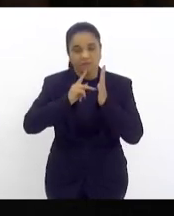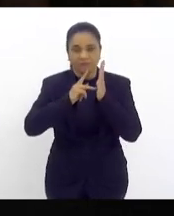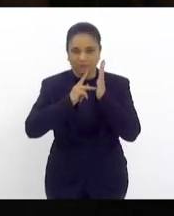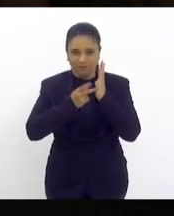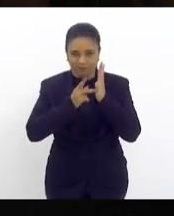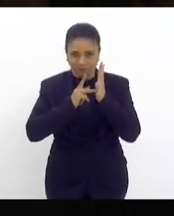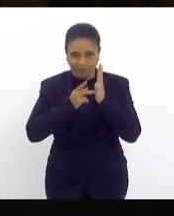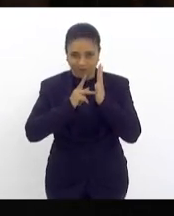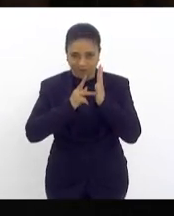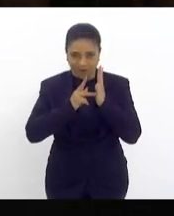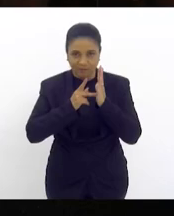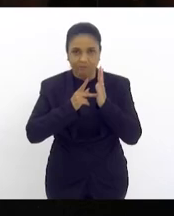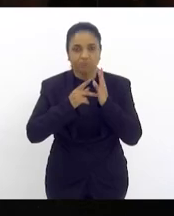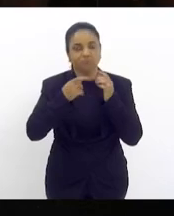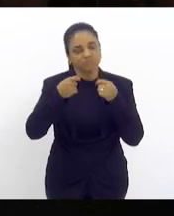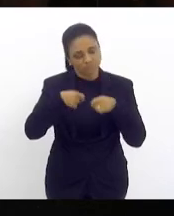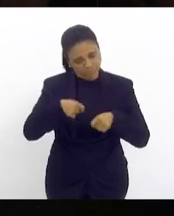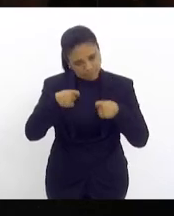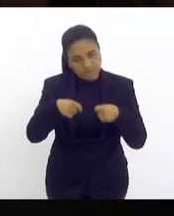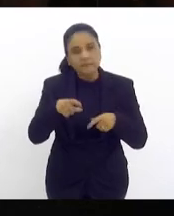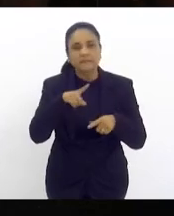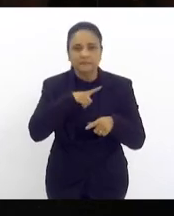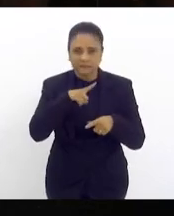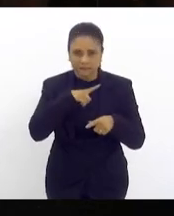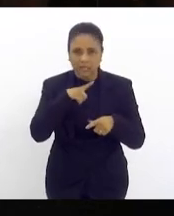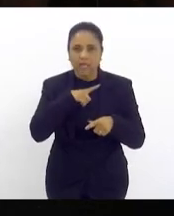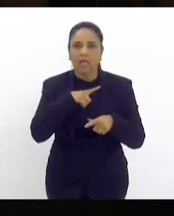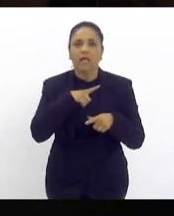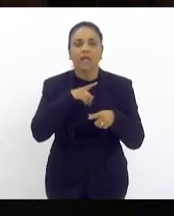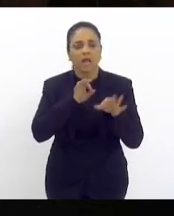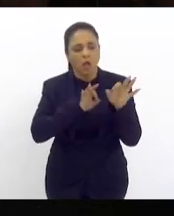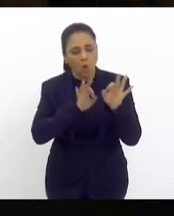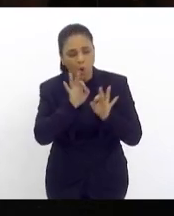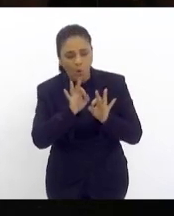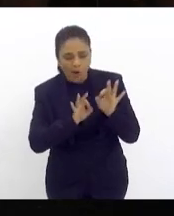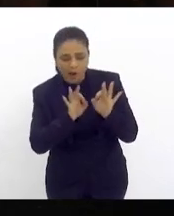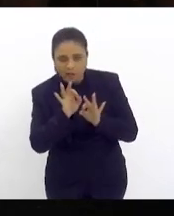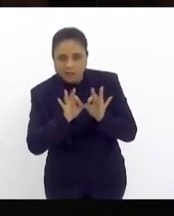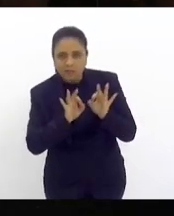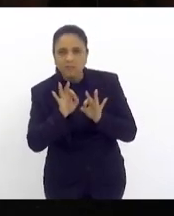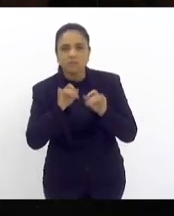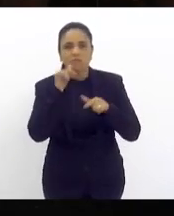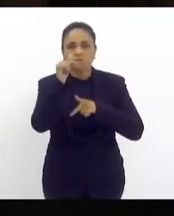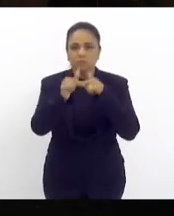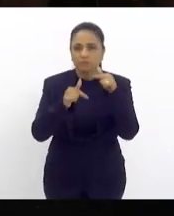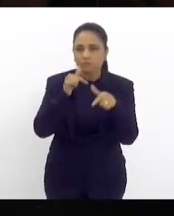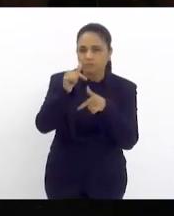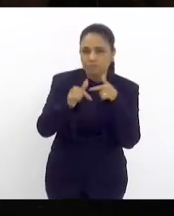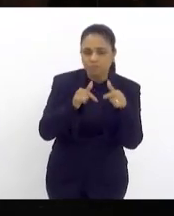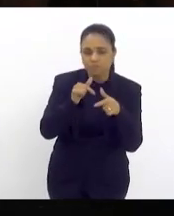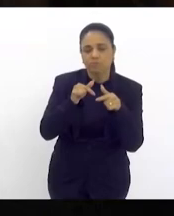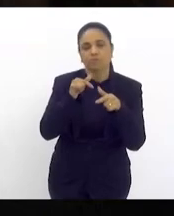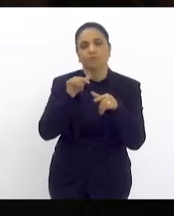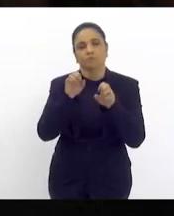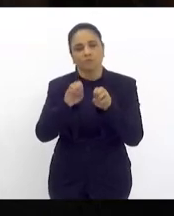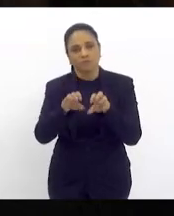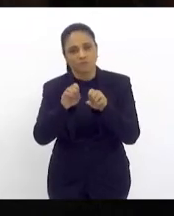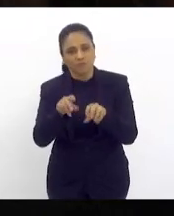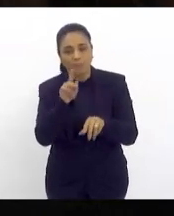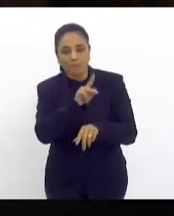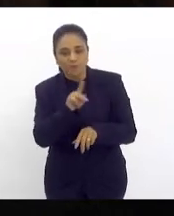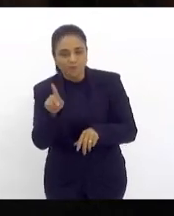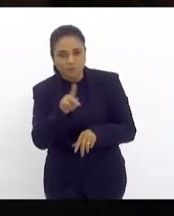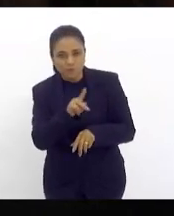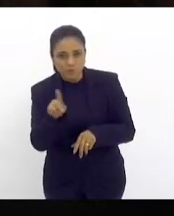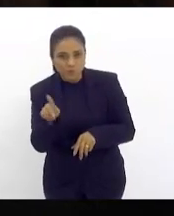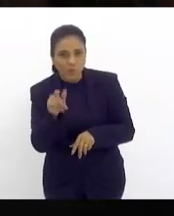sindicato tem as suas demandas é a entidade que organiza os trabalhadores e trabalhadoras da educação os professores e